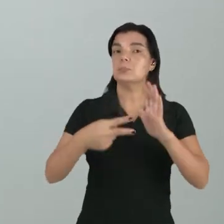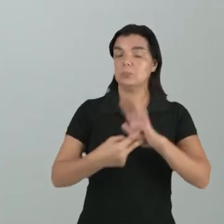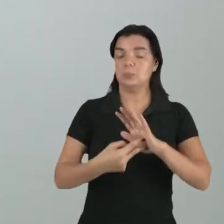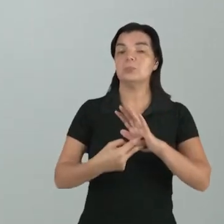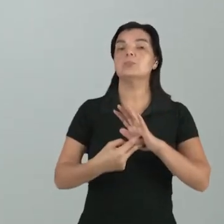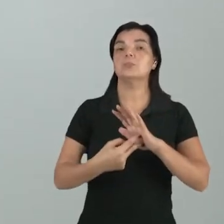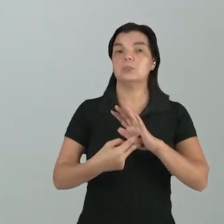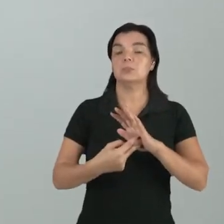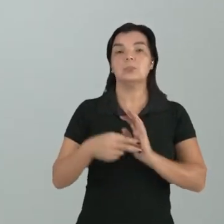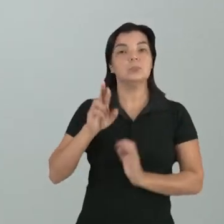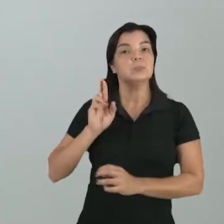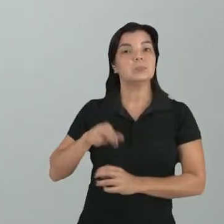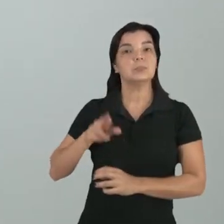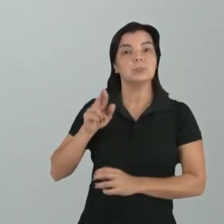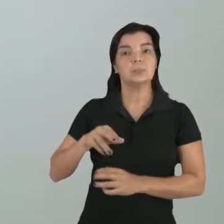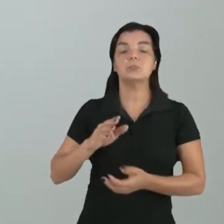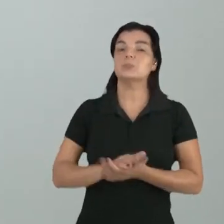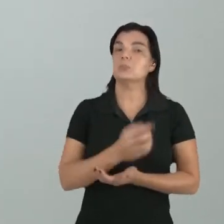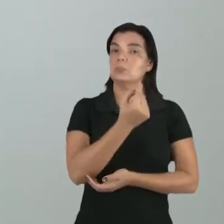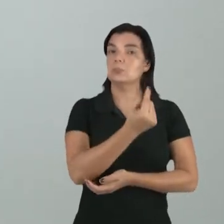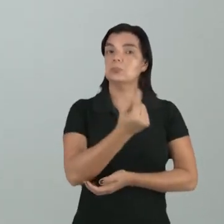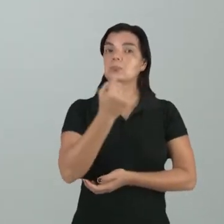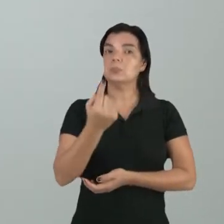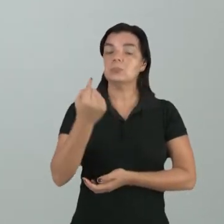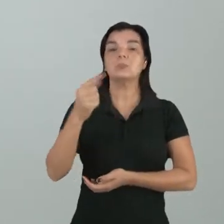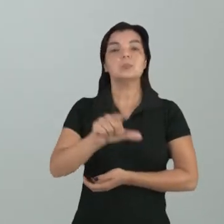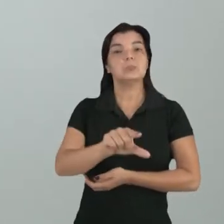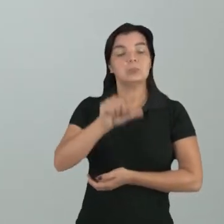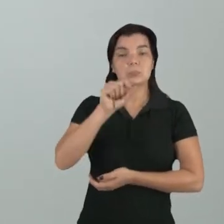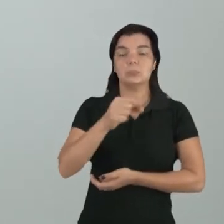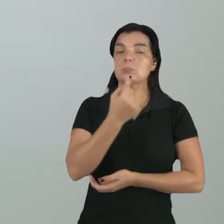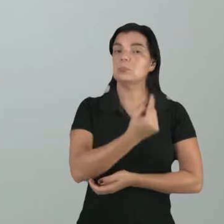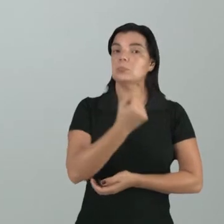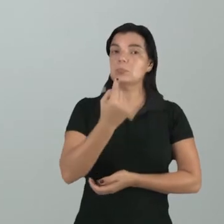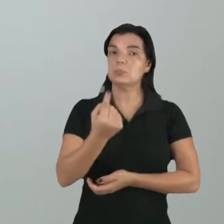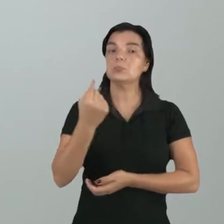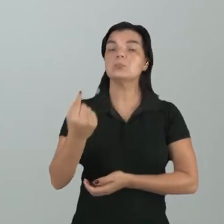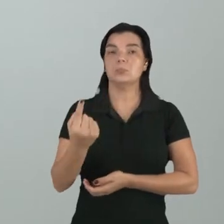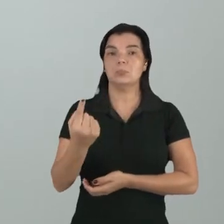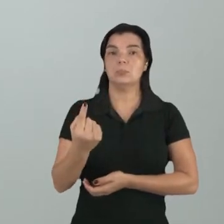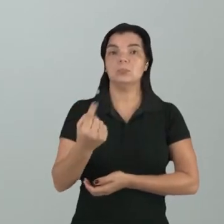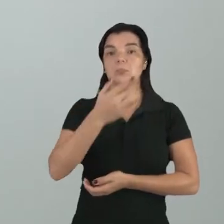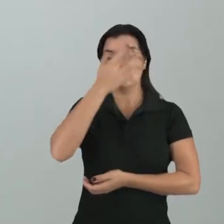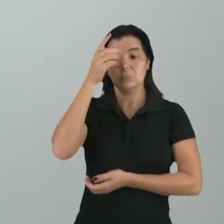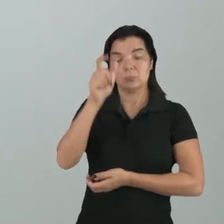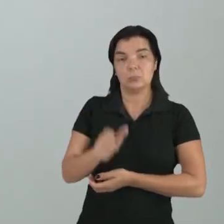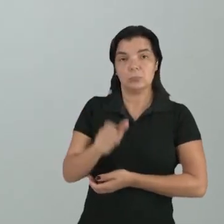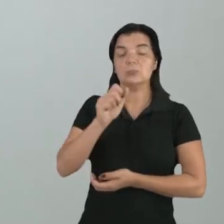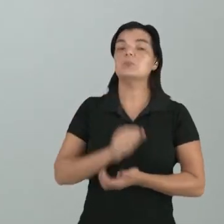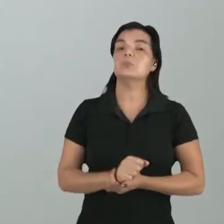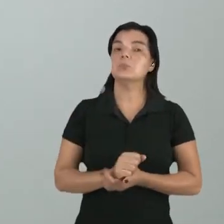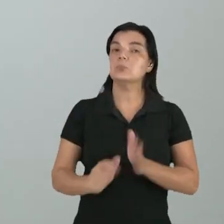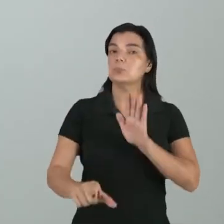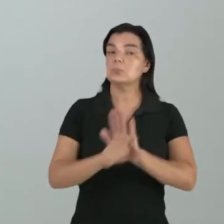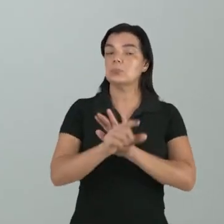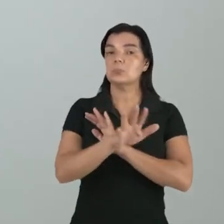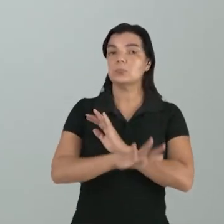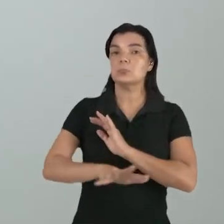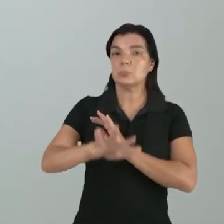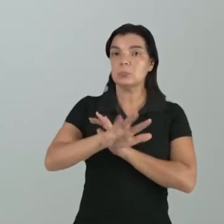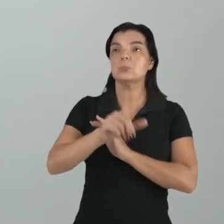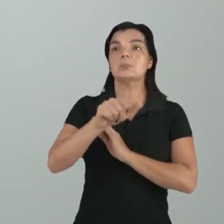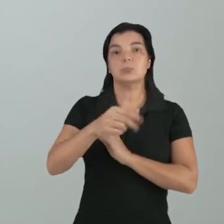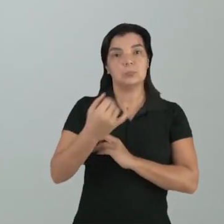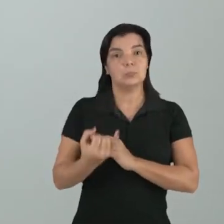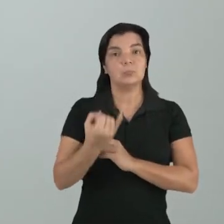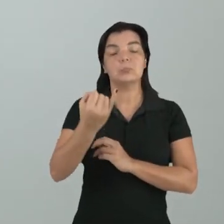seja, a razão individual, a escolha individual do sujeito, baseada em uma lei universal,